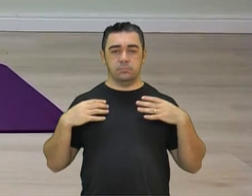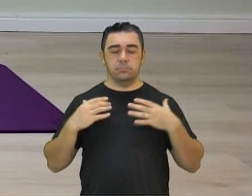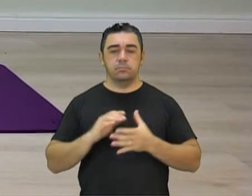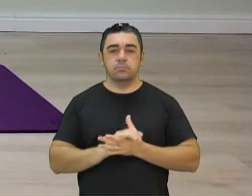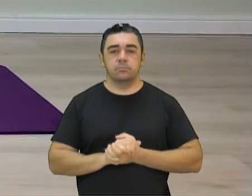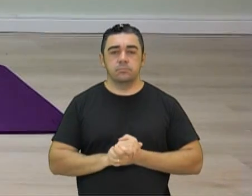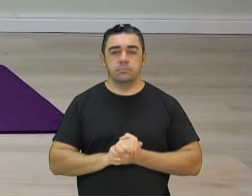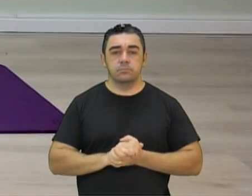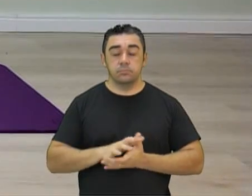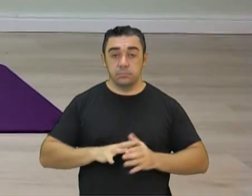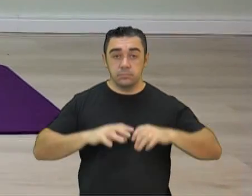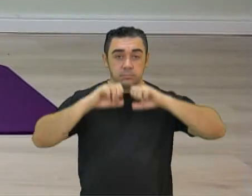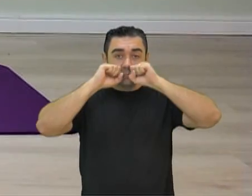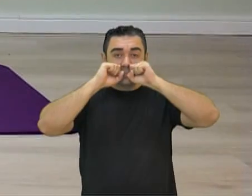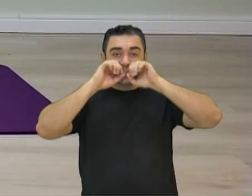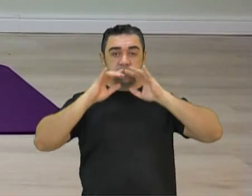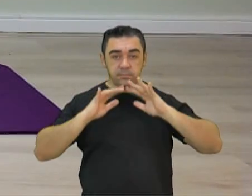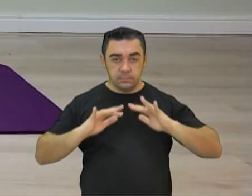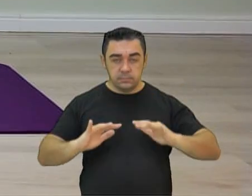Respira.